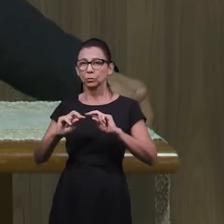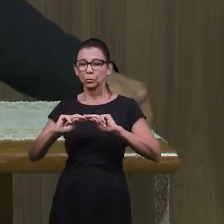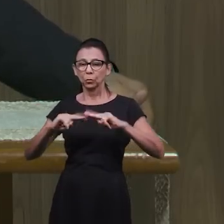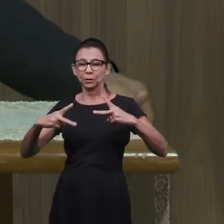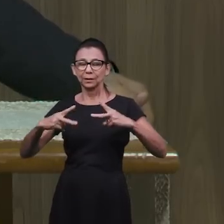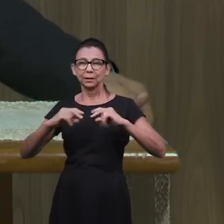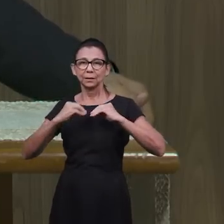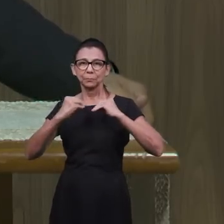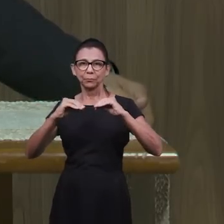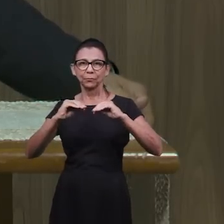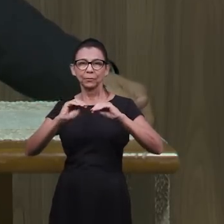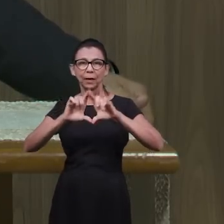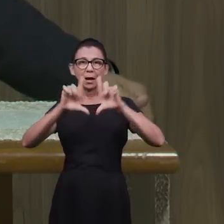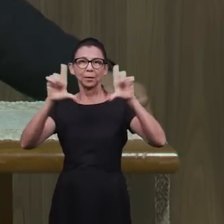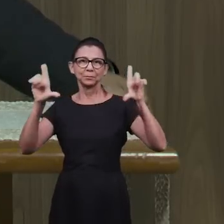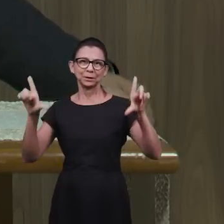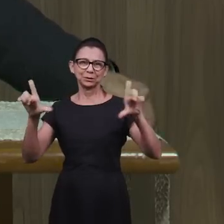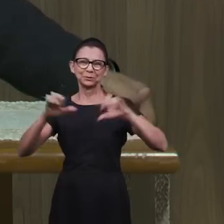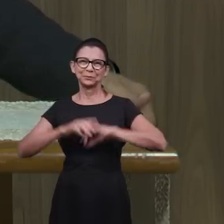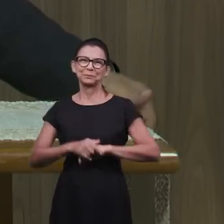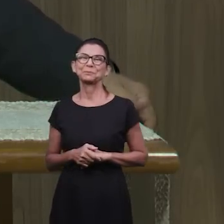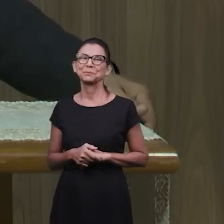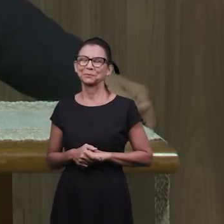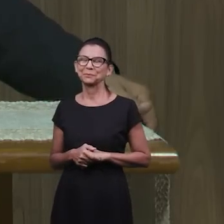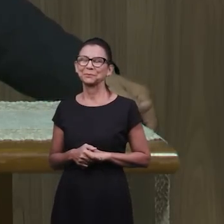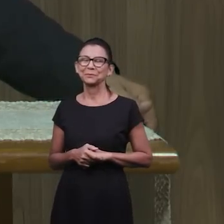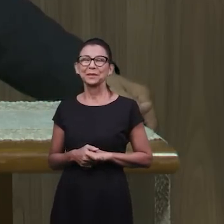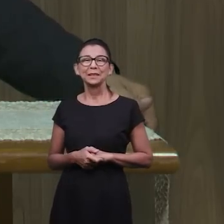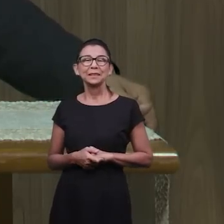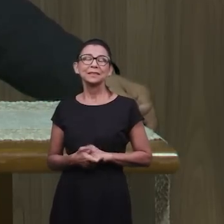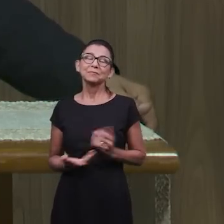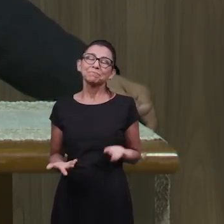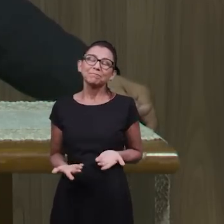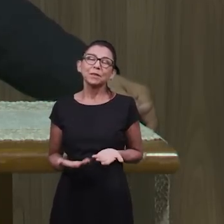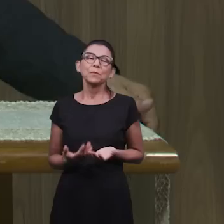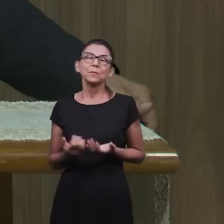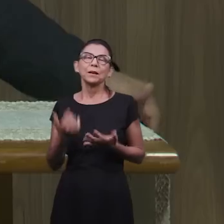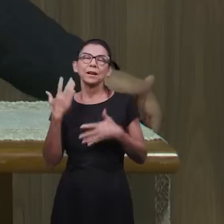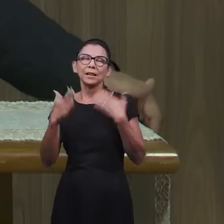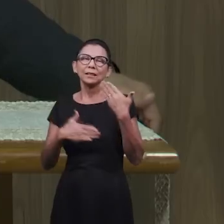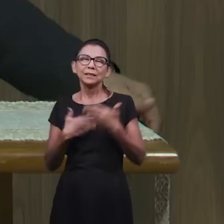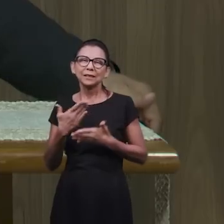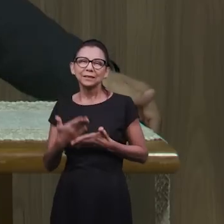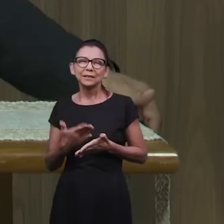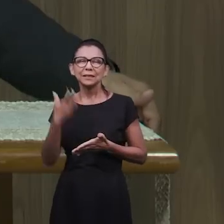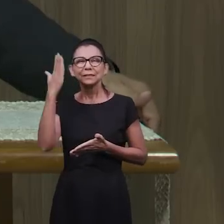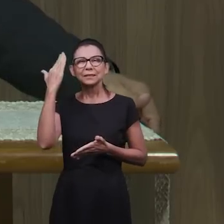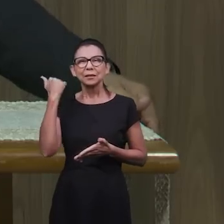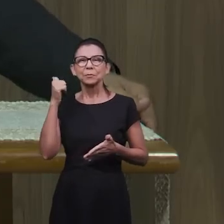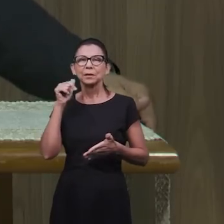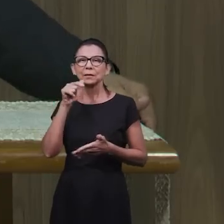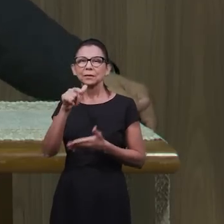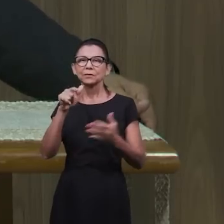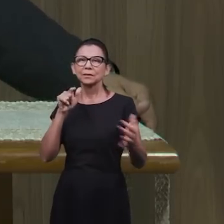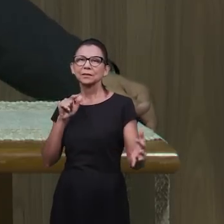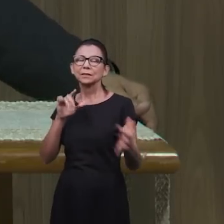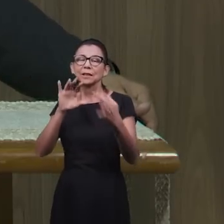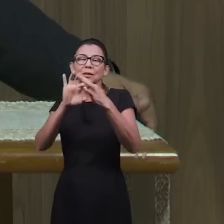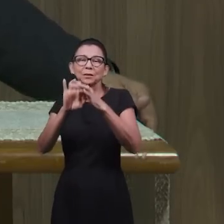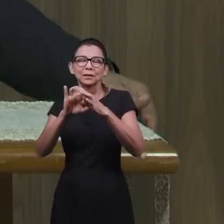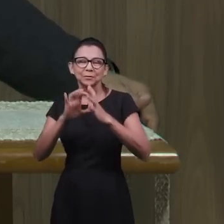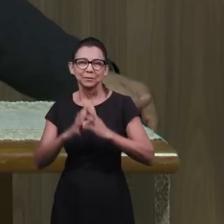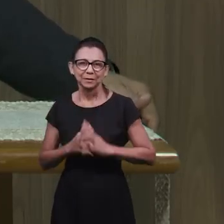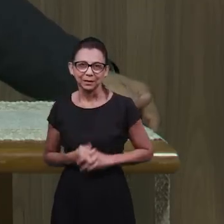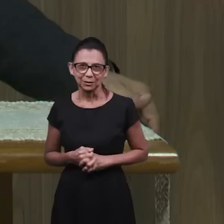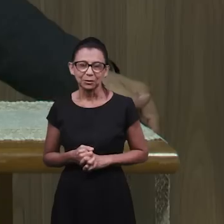estão participando pela primeira vez. Queremos expressar aqui toda a nossa alegria em recebê-los e dizer que não estão aqui